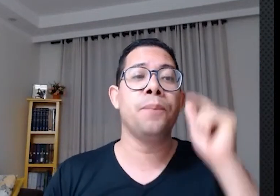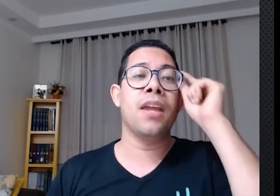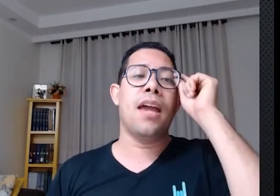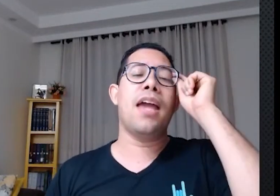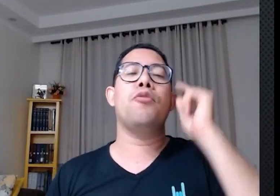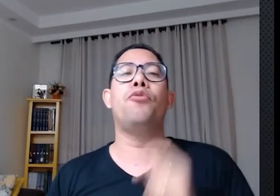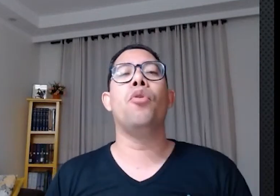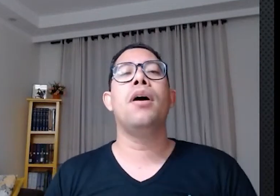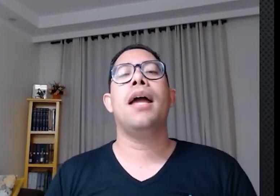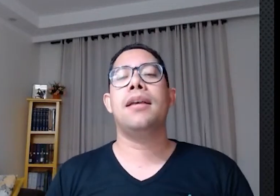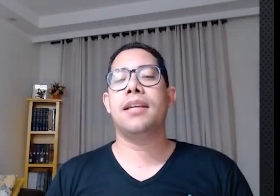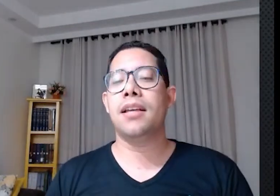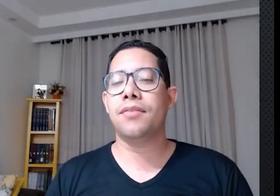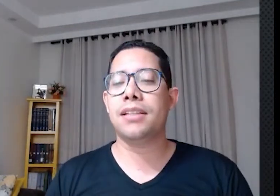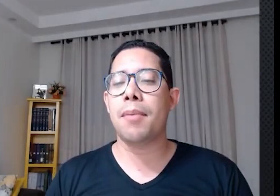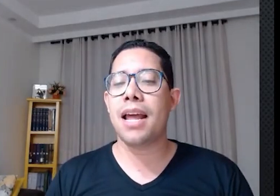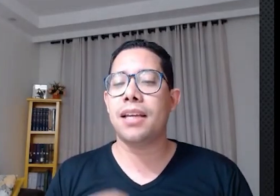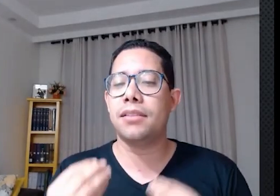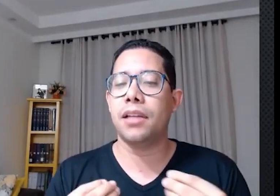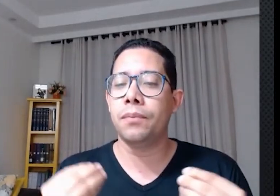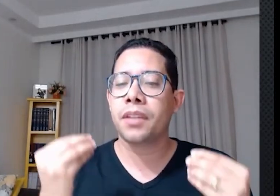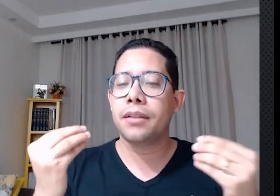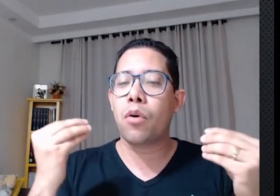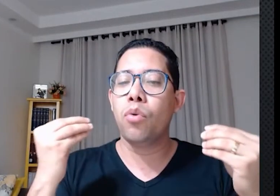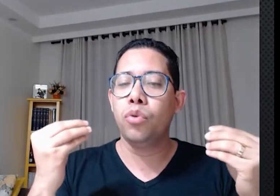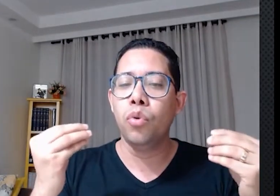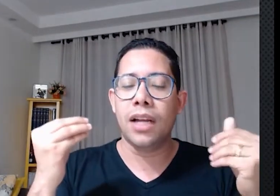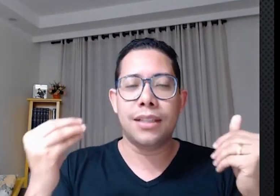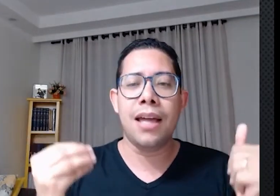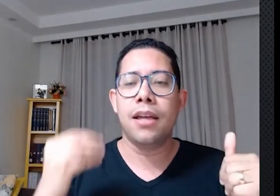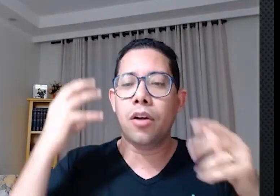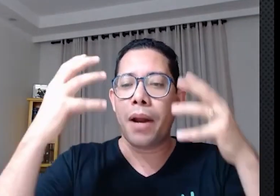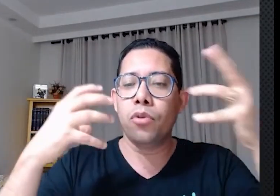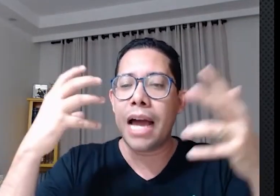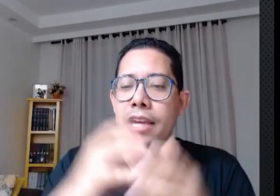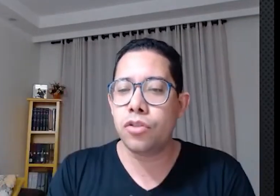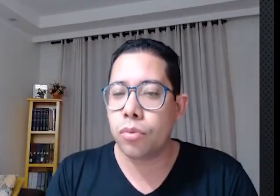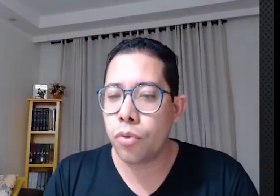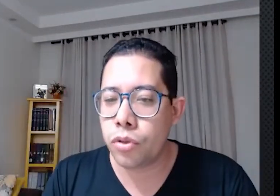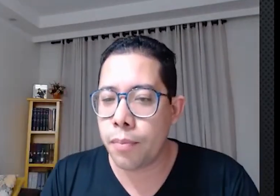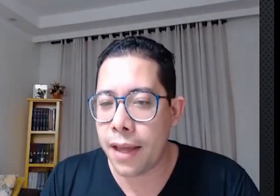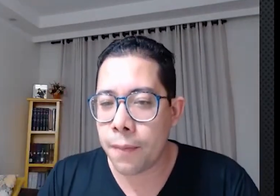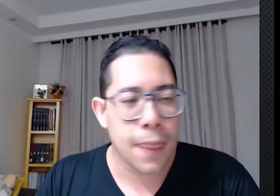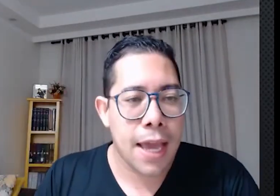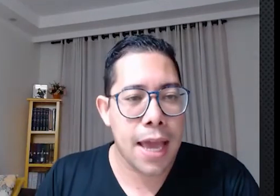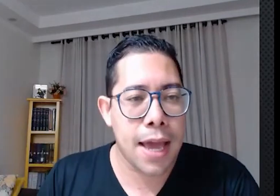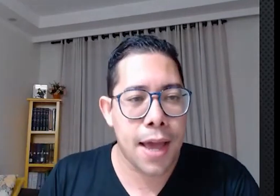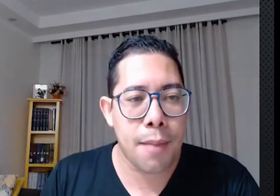aí, for essa que vai trabalhar essa questão da cultura, tá? Então, para mudar isso, muito